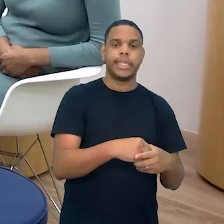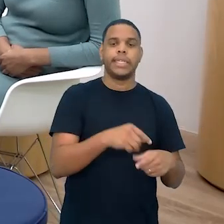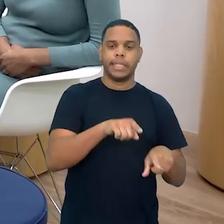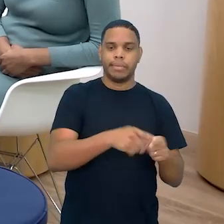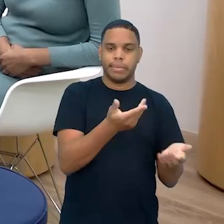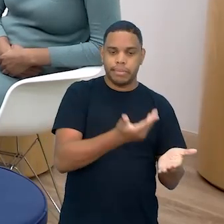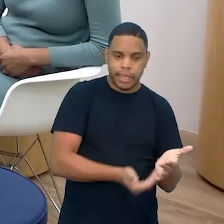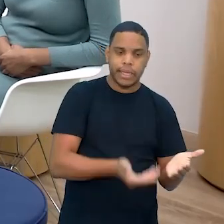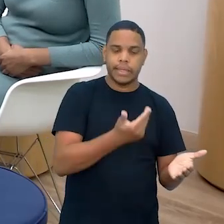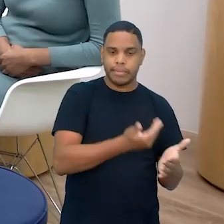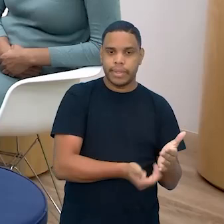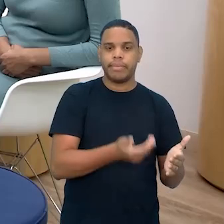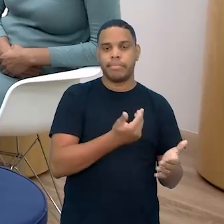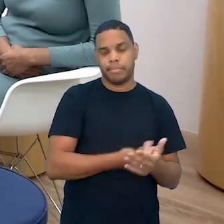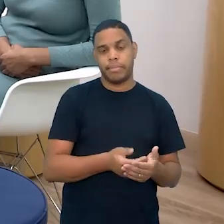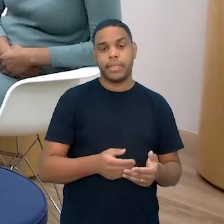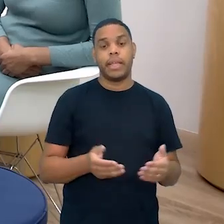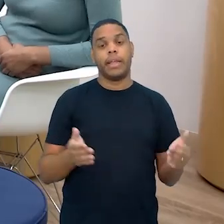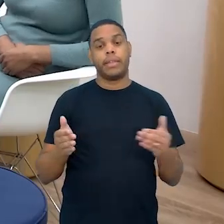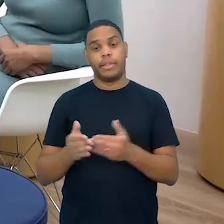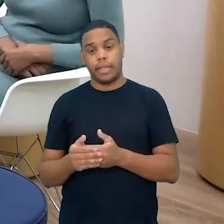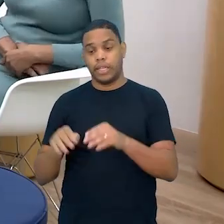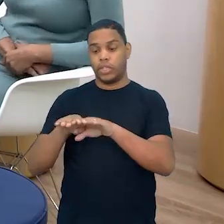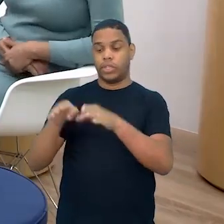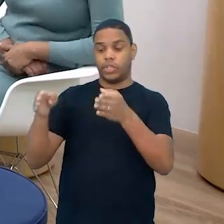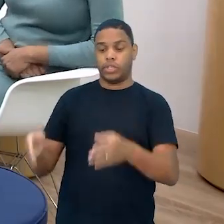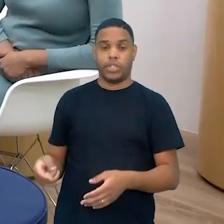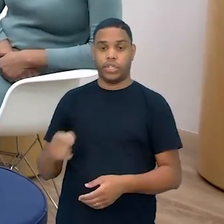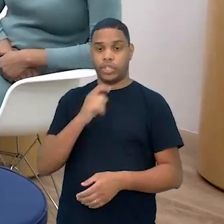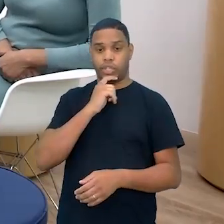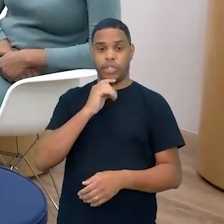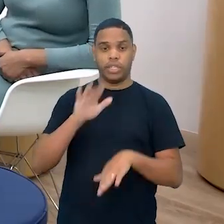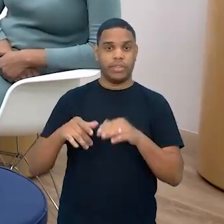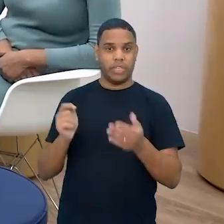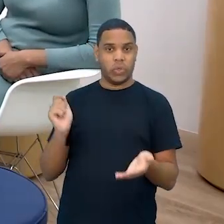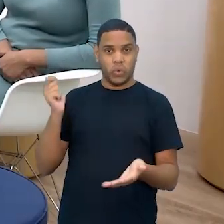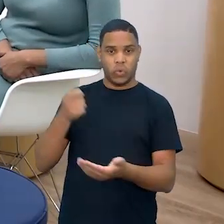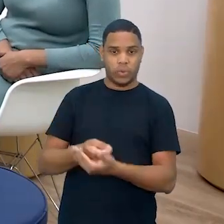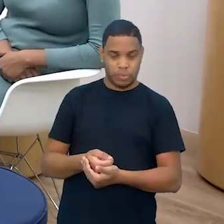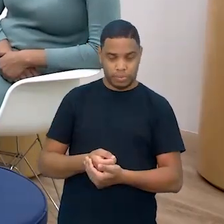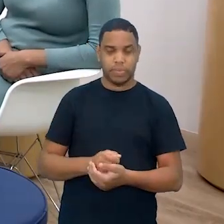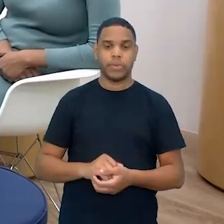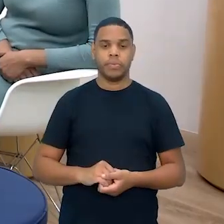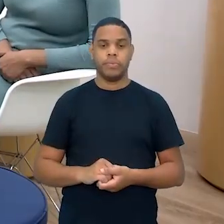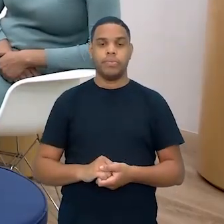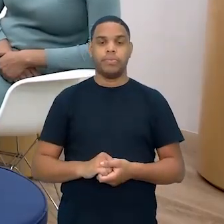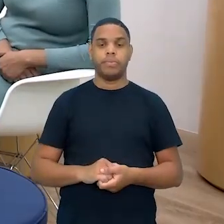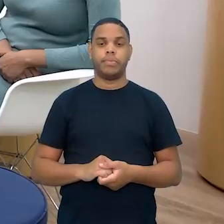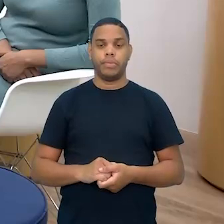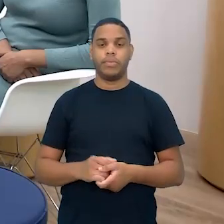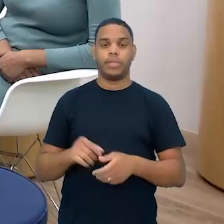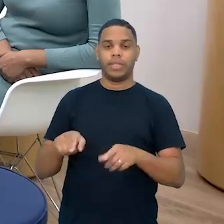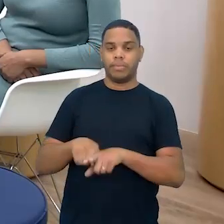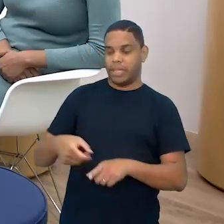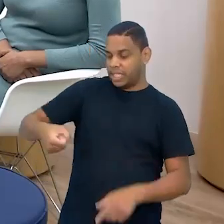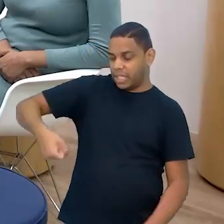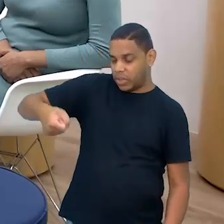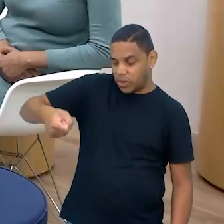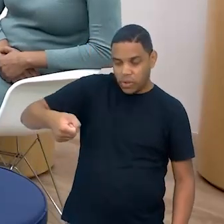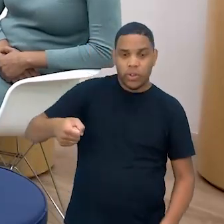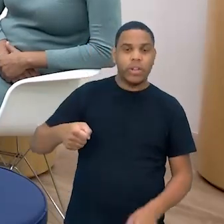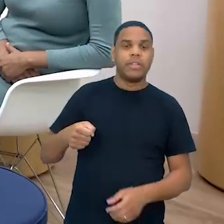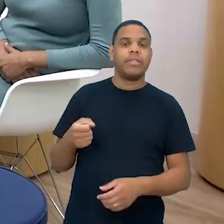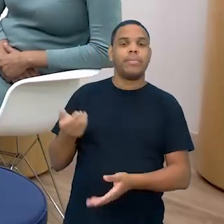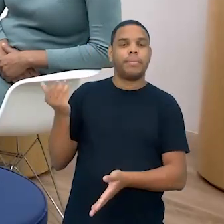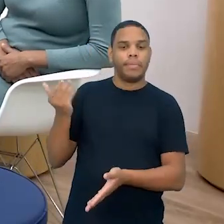perdendo uma grande parte. Até chegar na geladeira. Você, quando compra, às vezes você acondiciona mal na tua sacolinha, no teu carrinho de